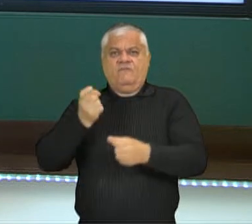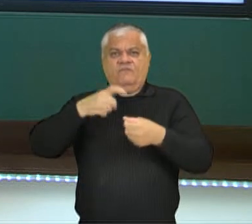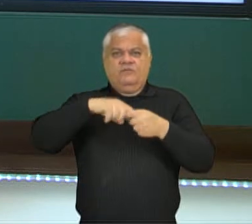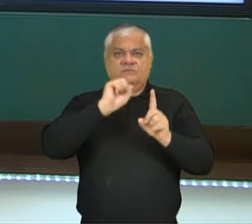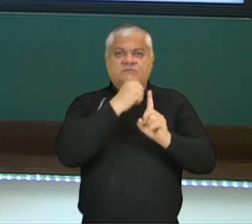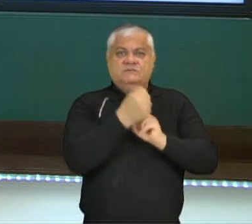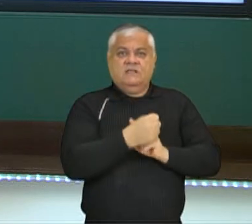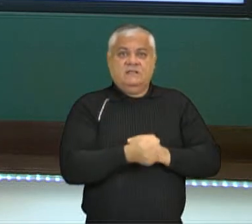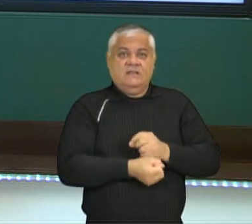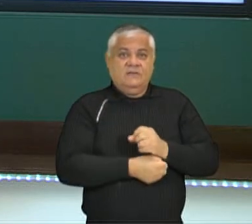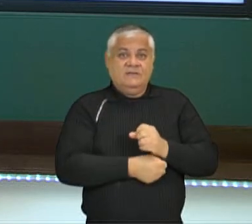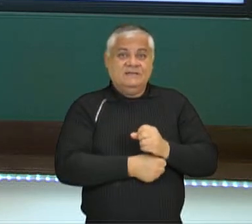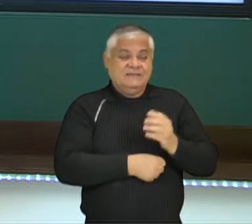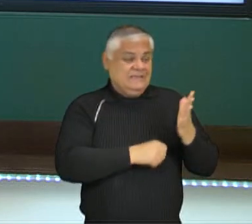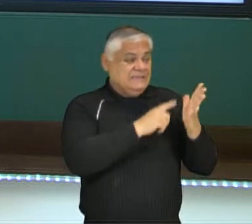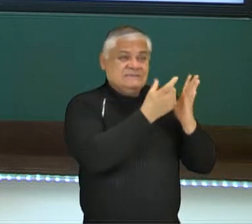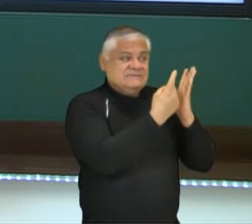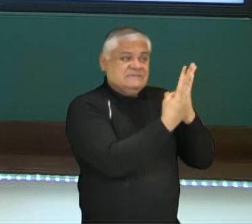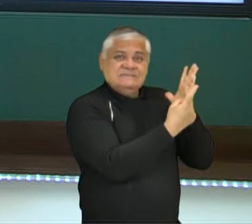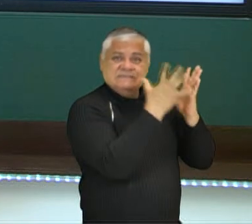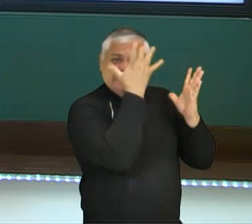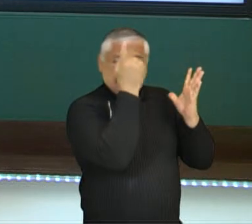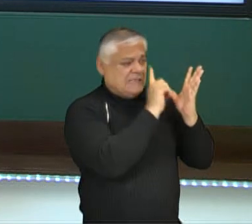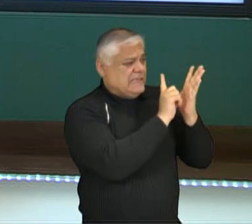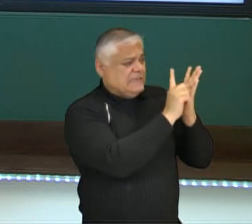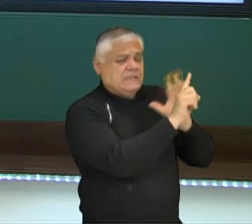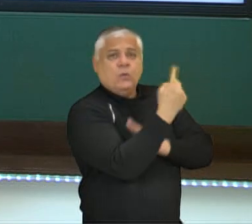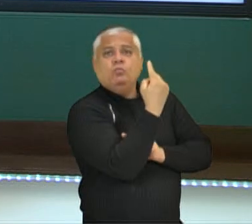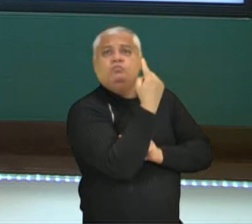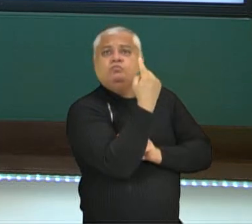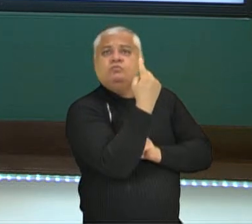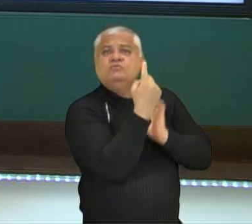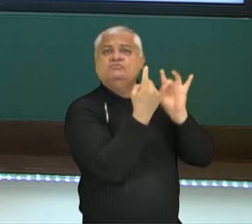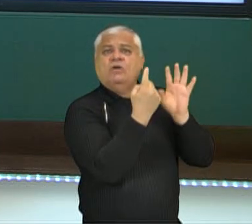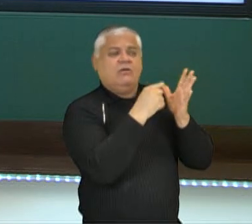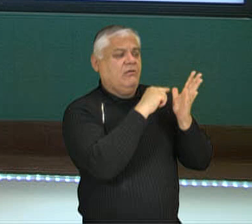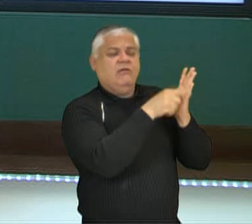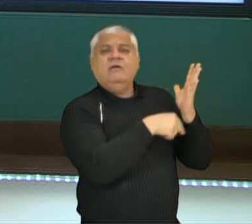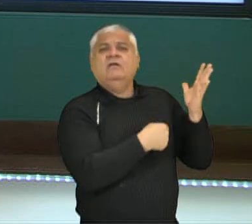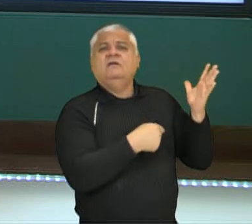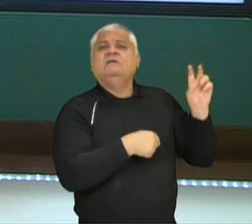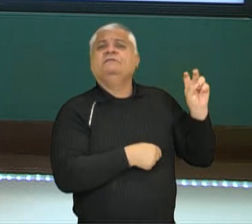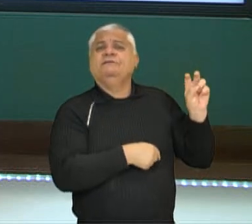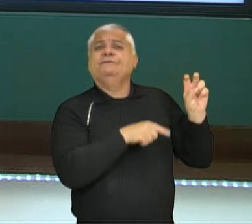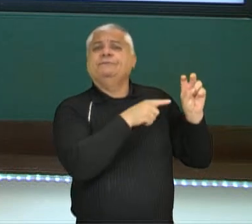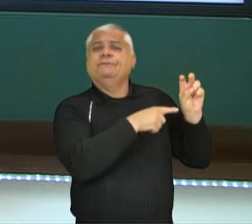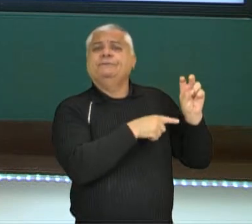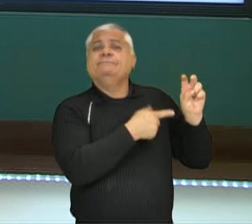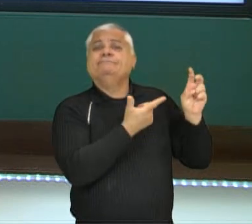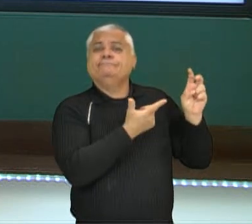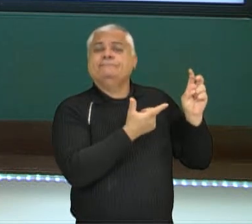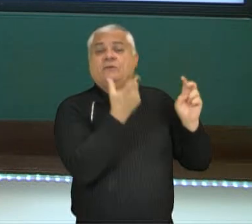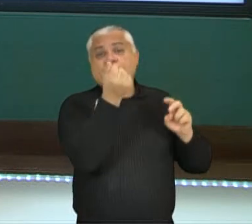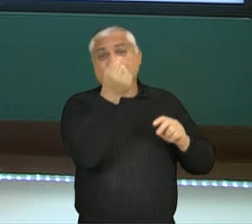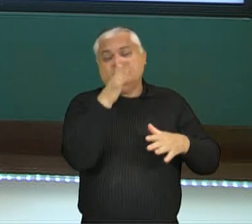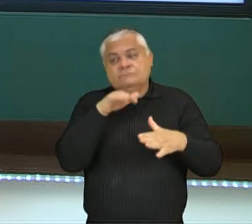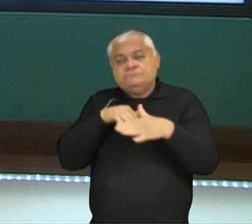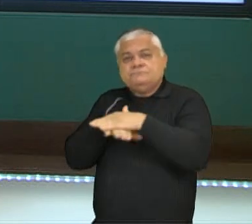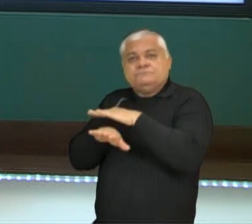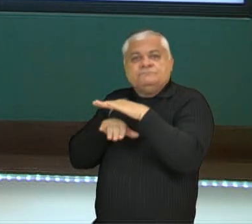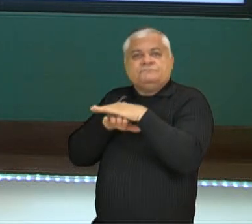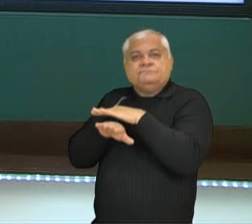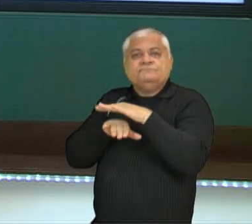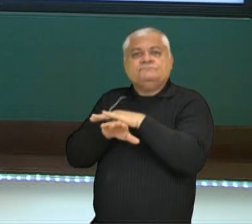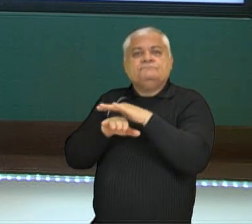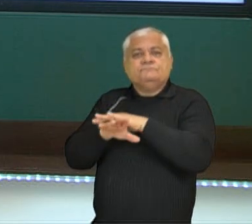apenas um consegue isso, né? Então, e os outros cinco? Então, acho que essa grana, talvez, que eles juntaram,